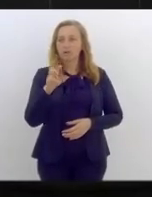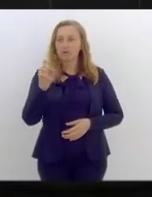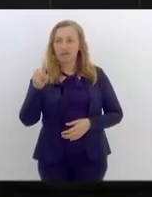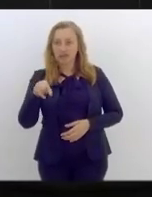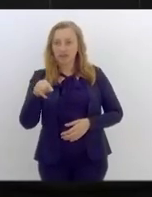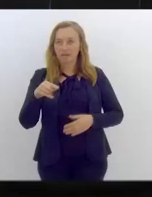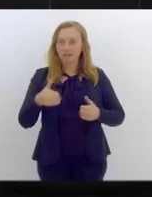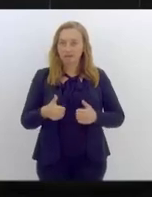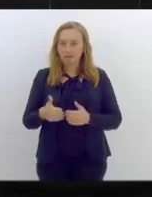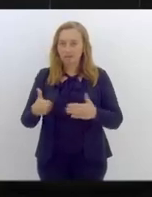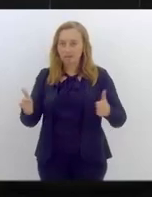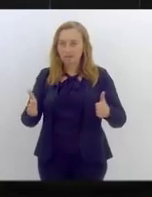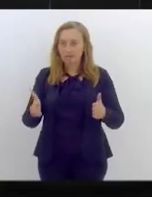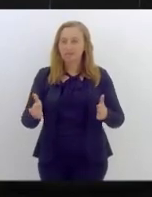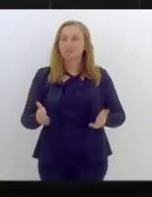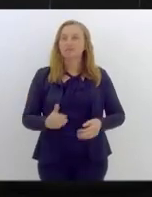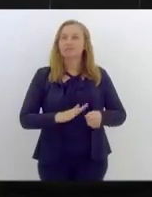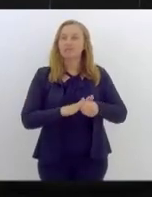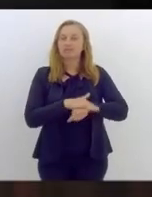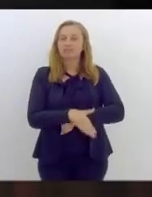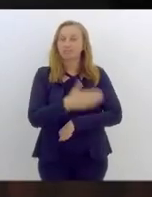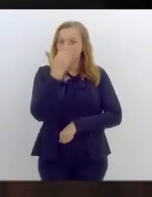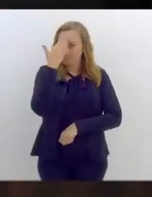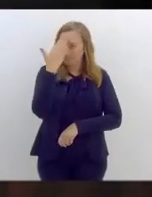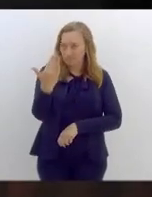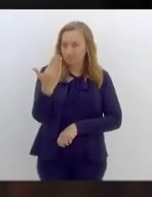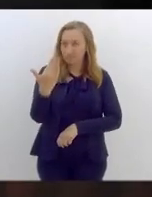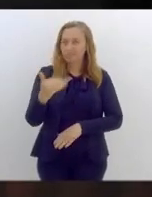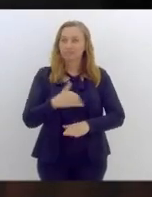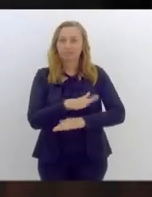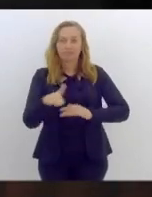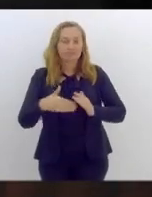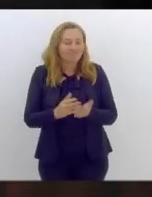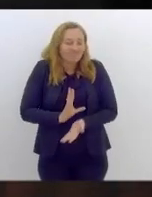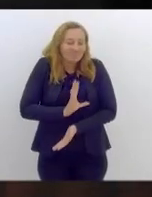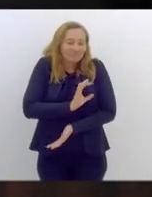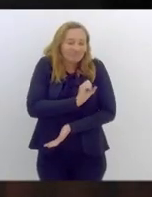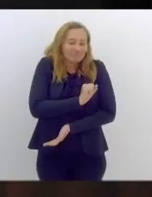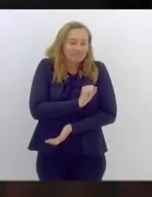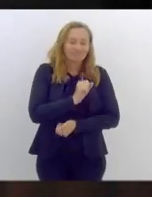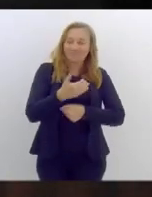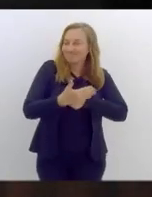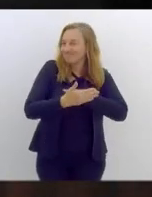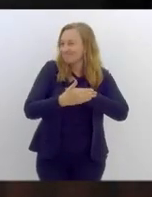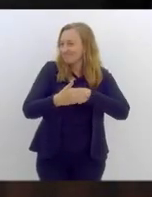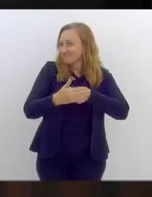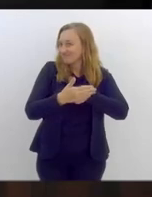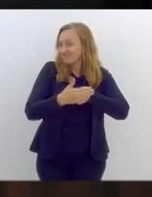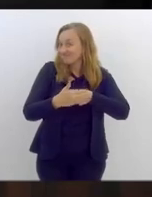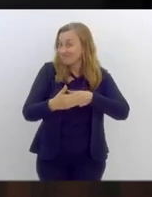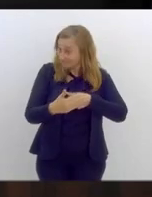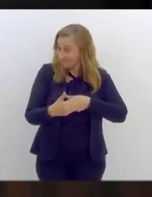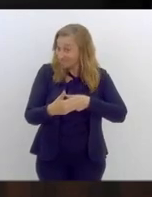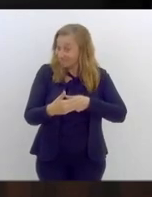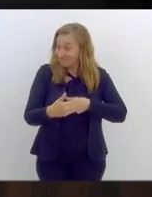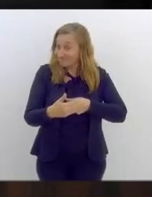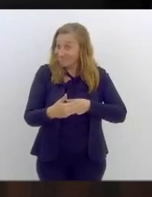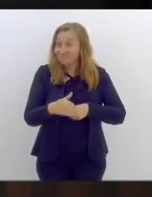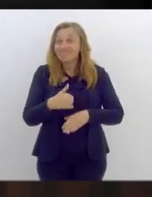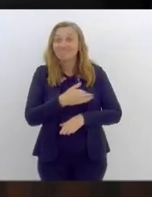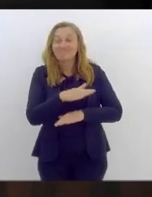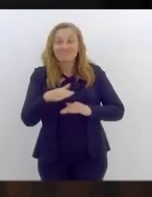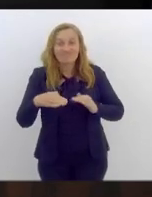caminhos dessa noite, agradecendo com todo amor, todo carinho e toda todo o